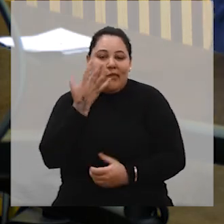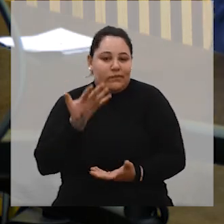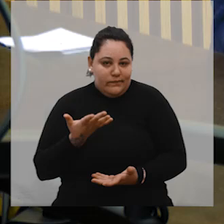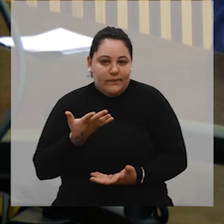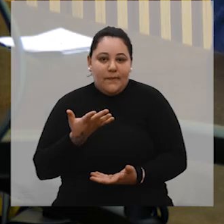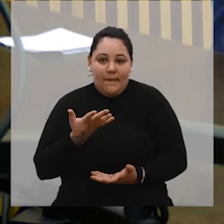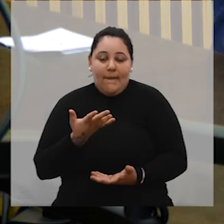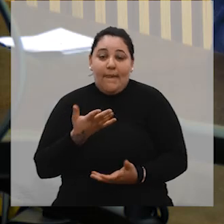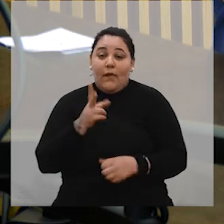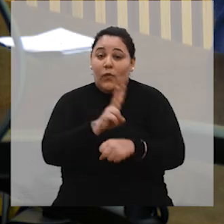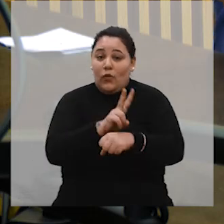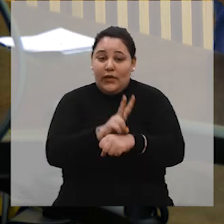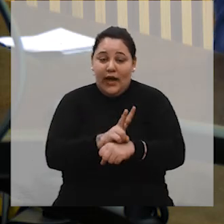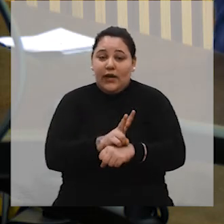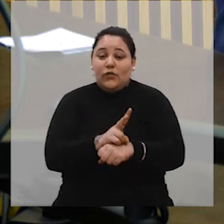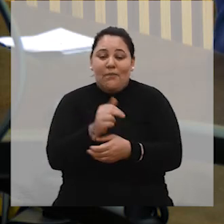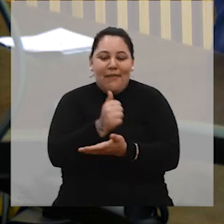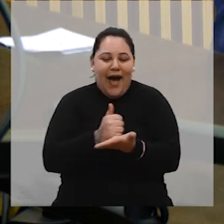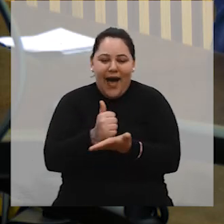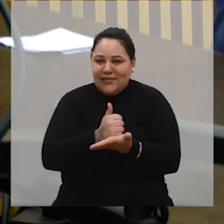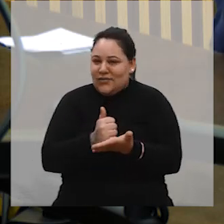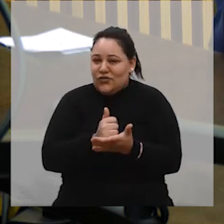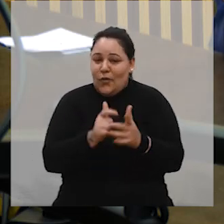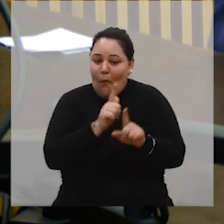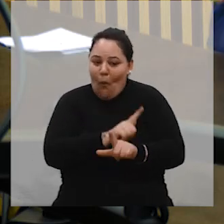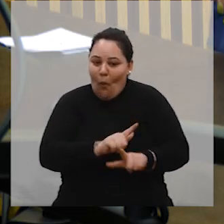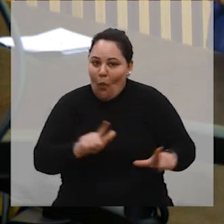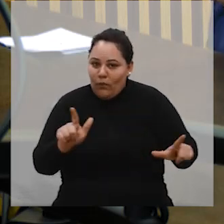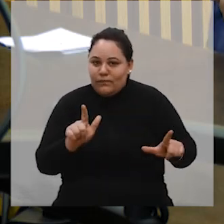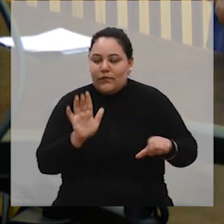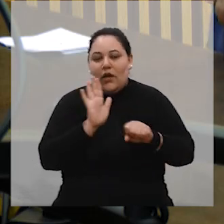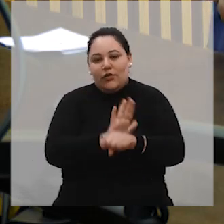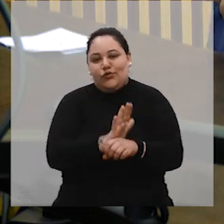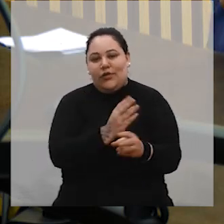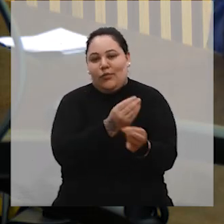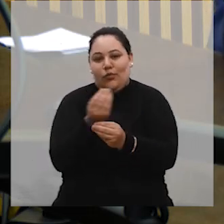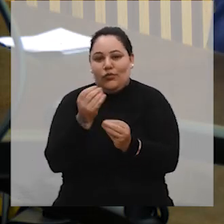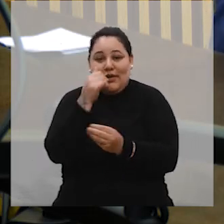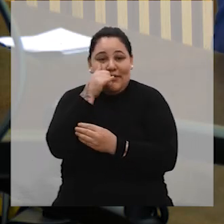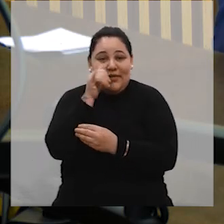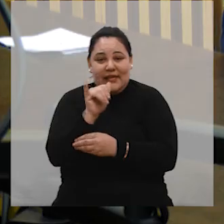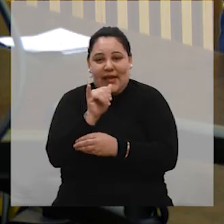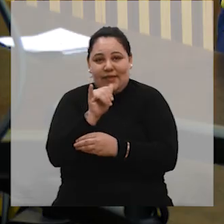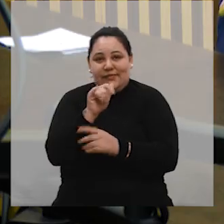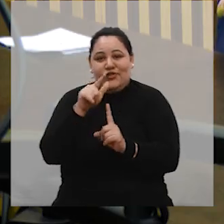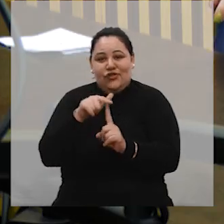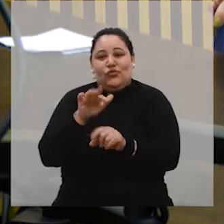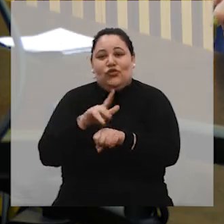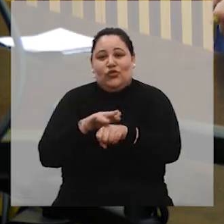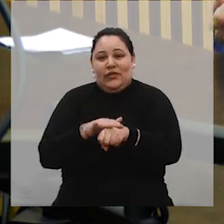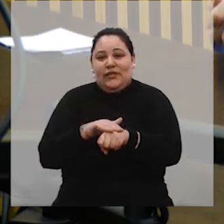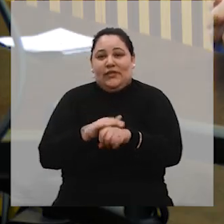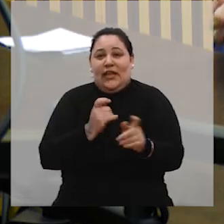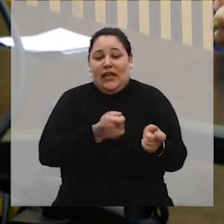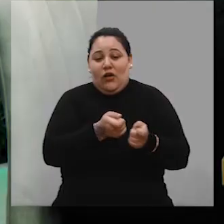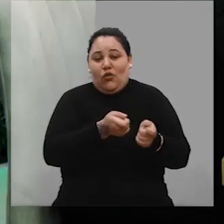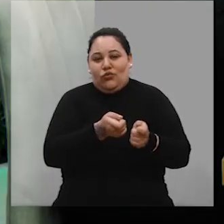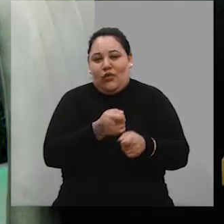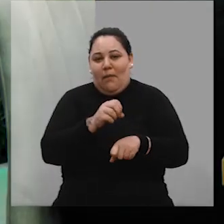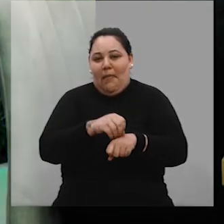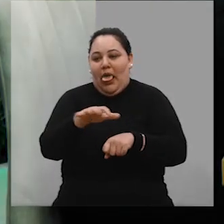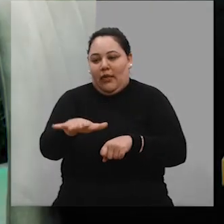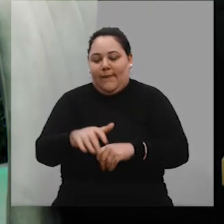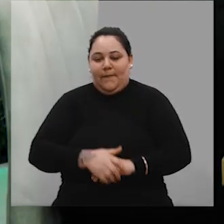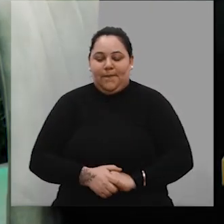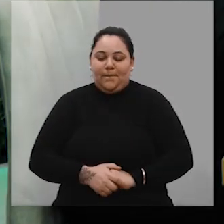Então, um cuidado básico de higiene ajudaria bastante a gente dar uma controlada.